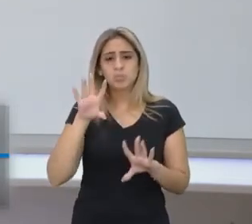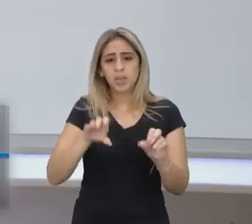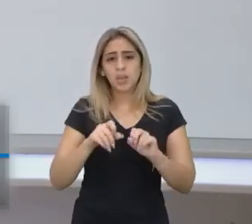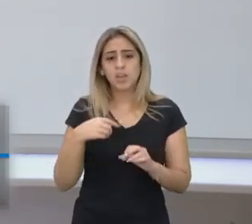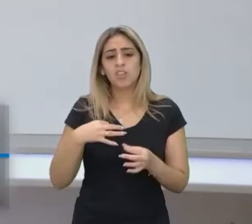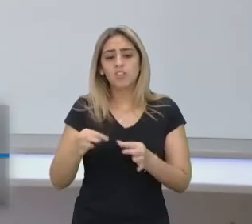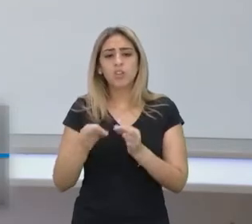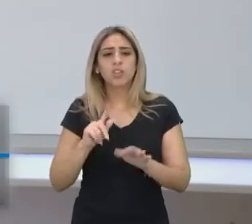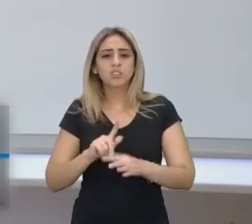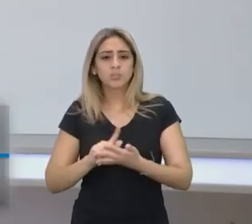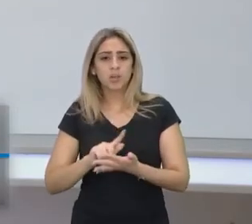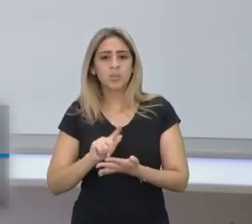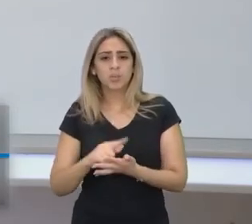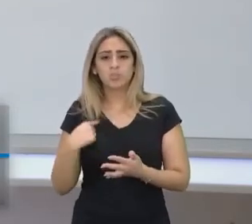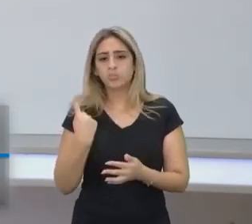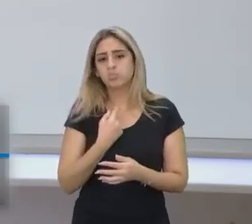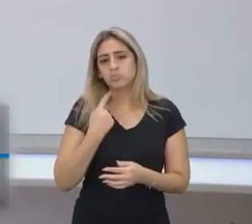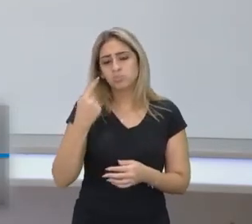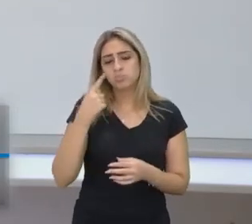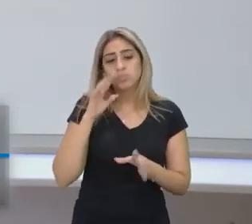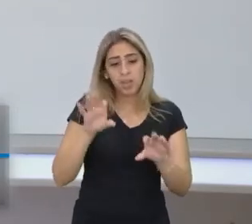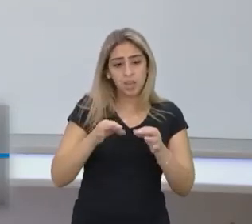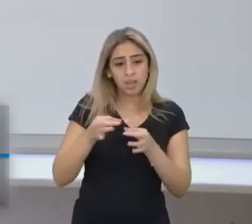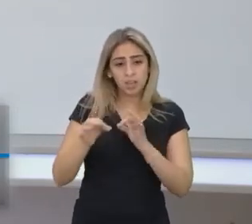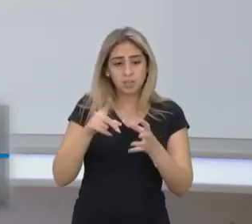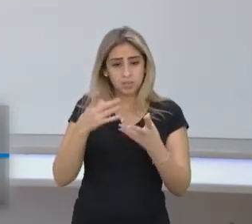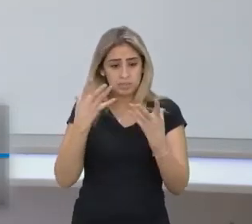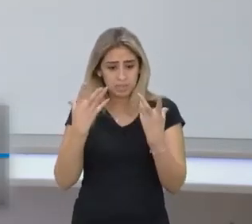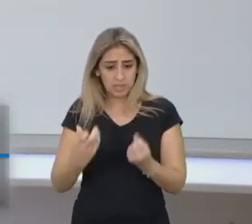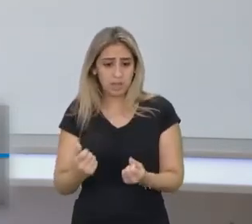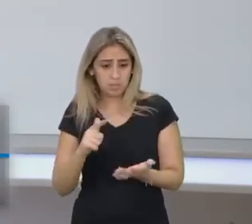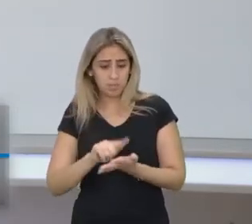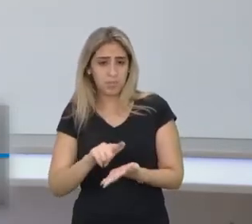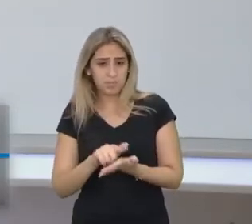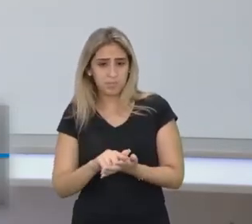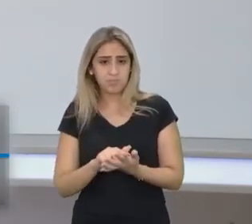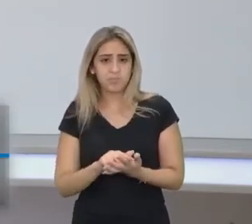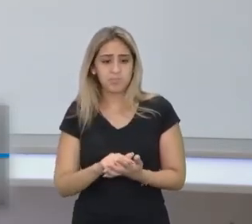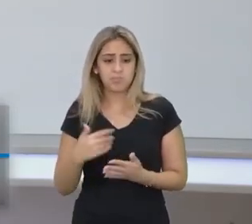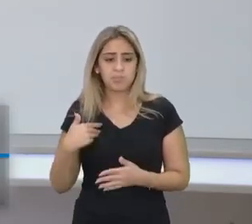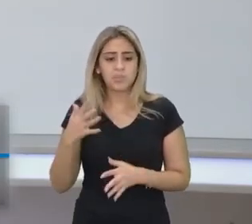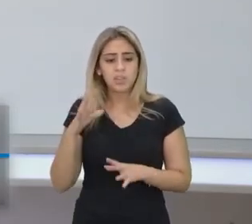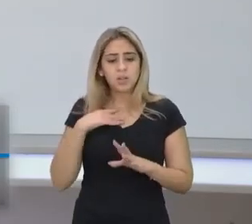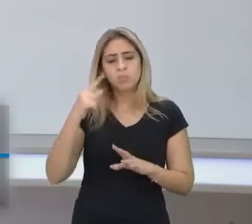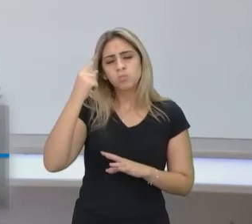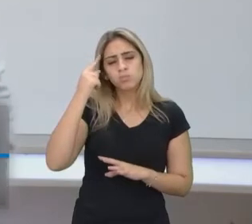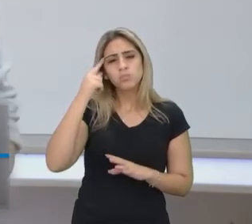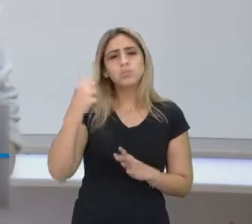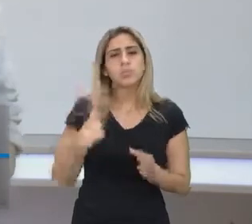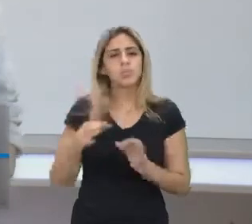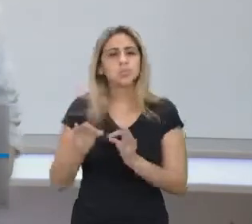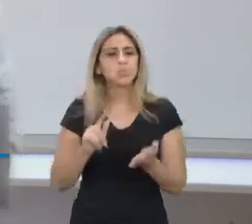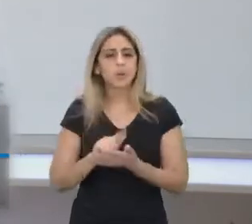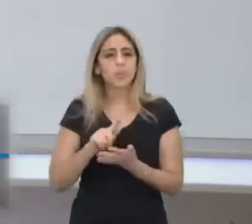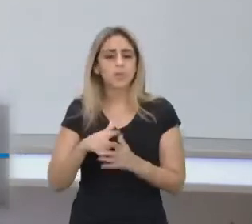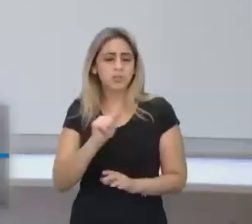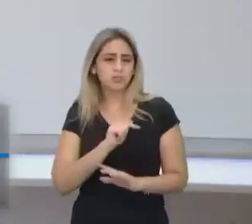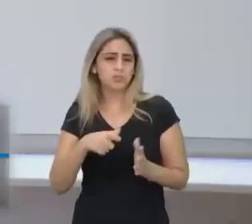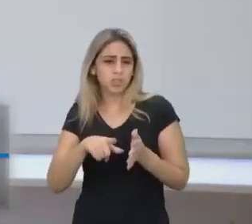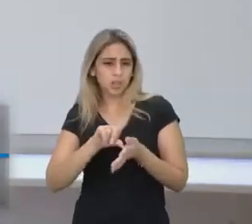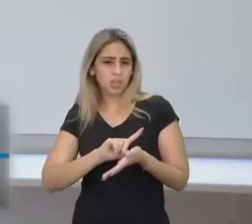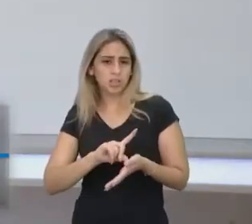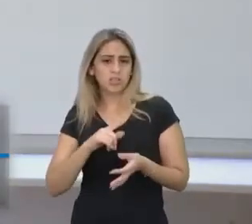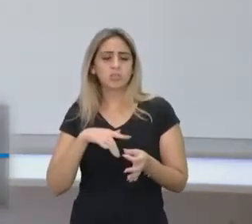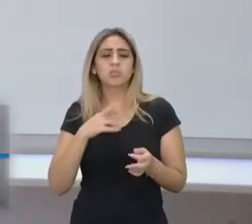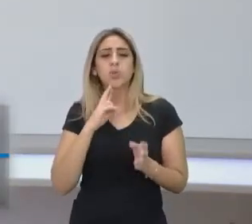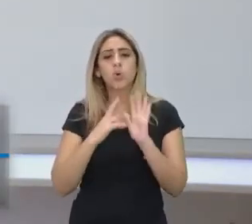papel, você pega essa folha de papel e você queima essa folha de papel. Se eu pensar na folha de papel que eu tinha antes e no